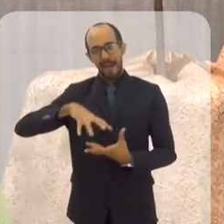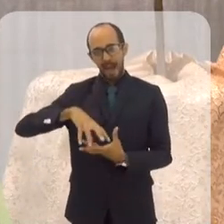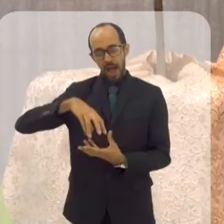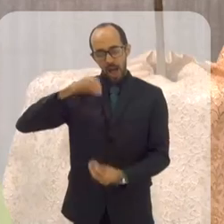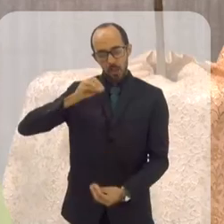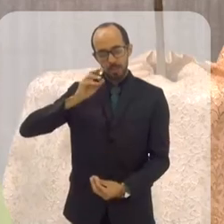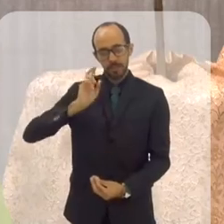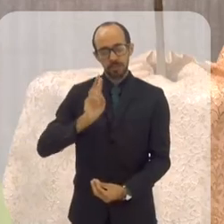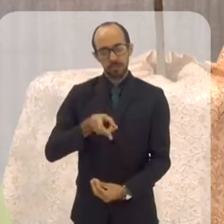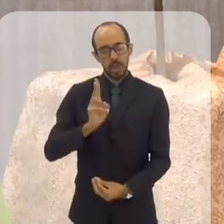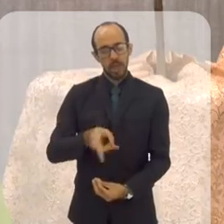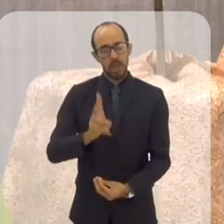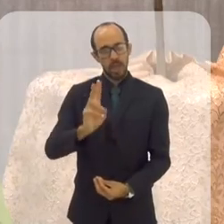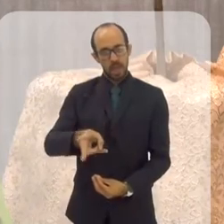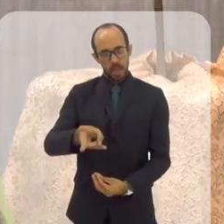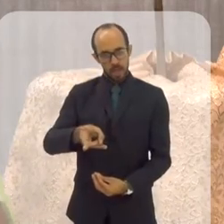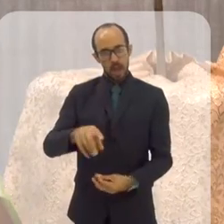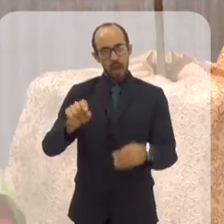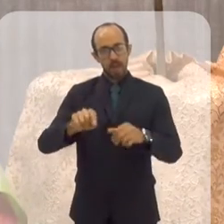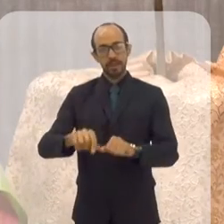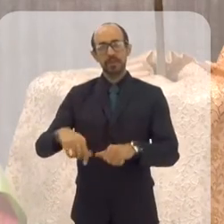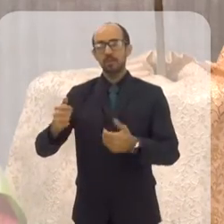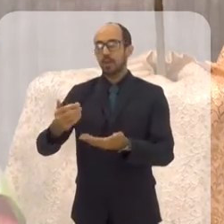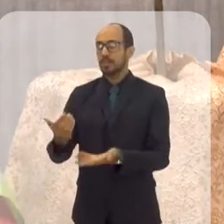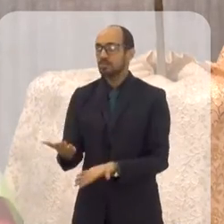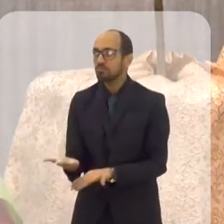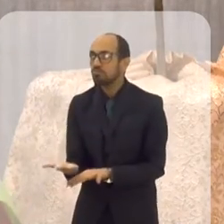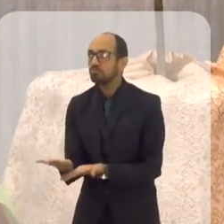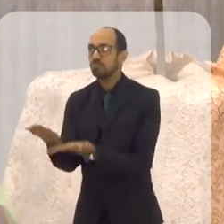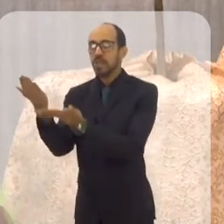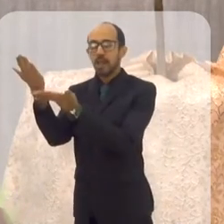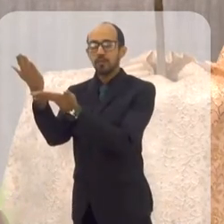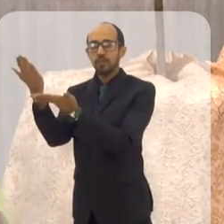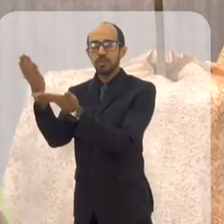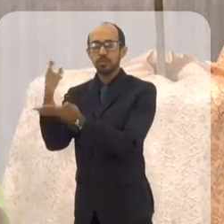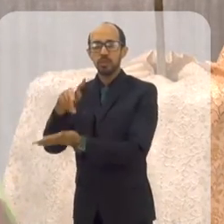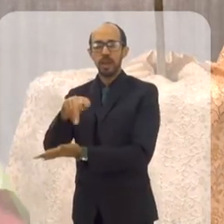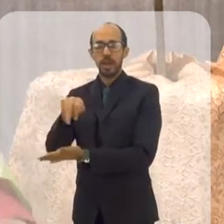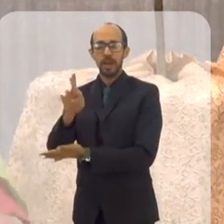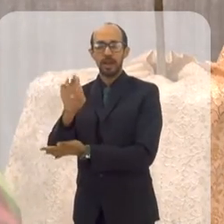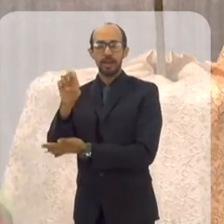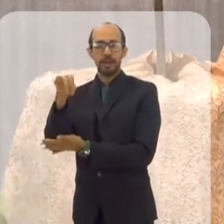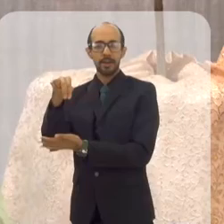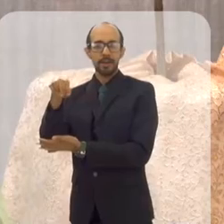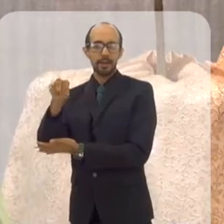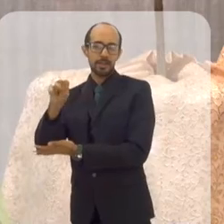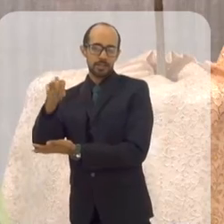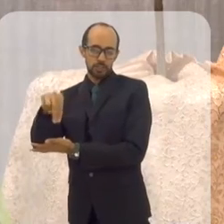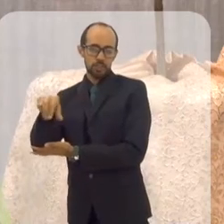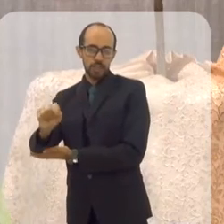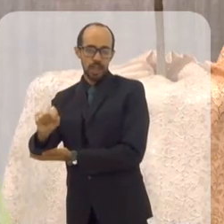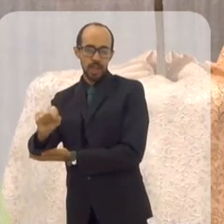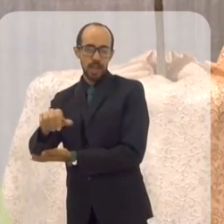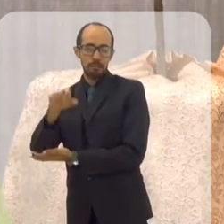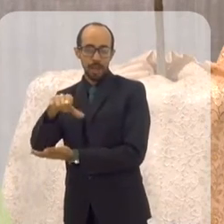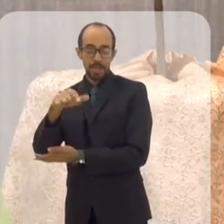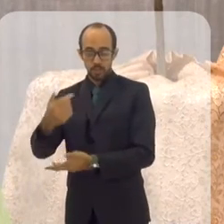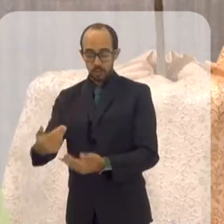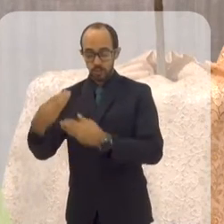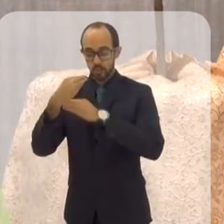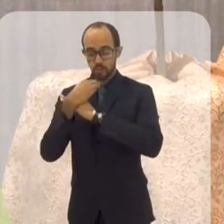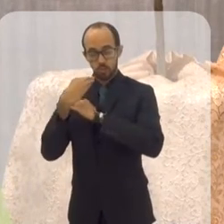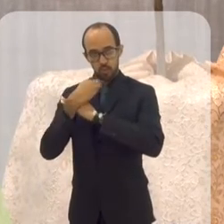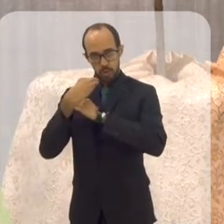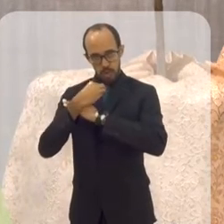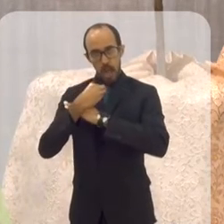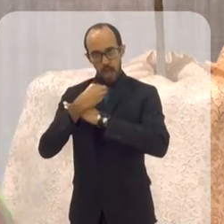espirituais eternas Termas de Cristina A gente precisa cuidar desse corpo porque esse corpo é uma oportunidade